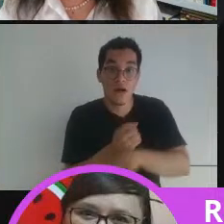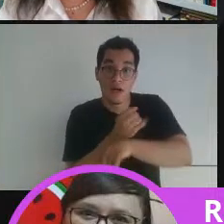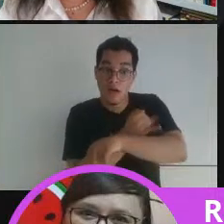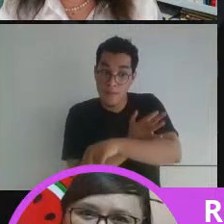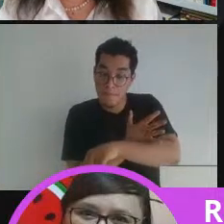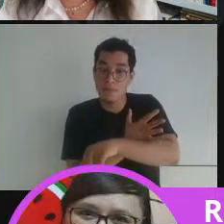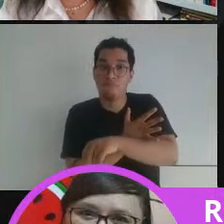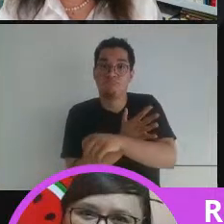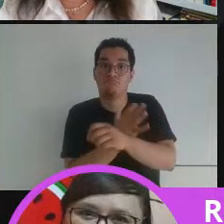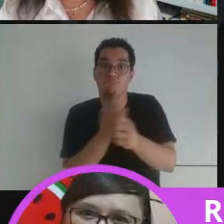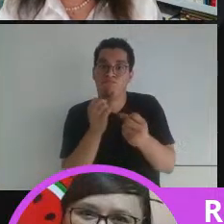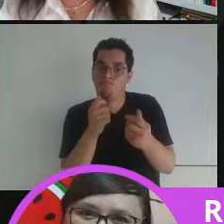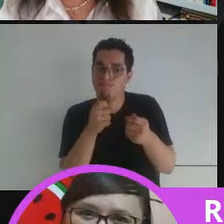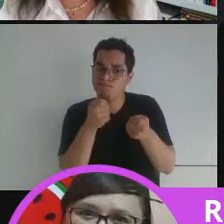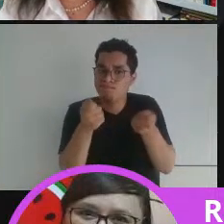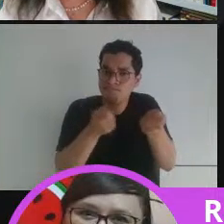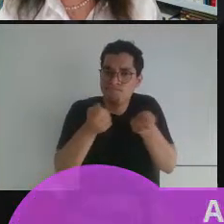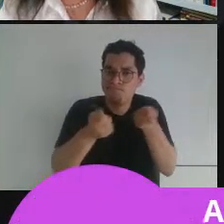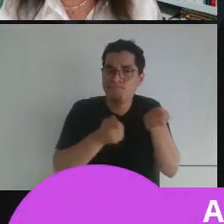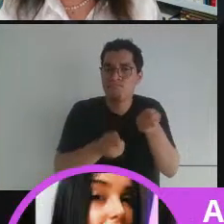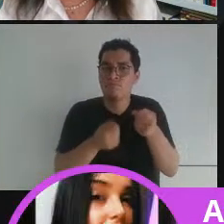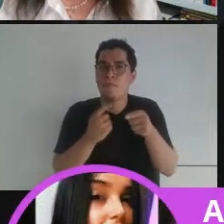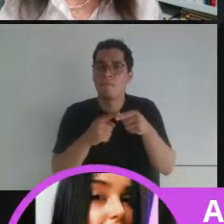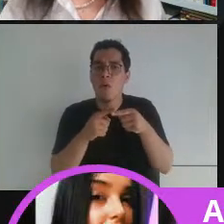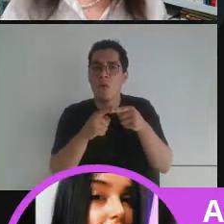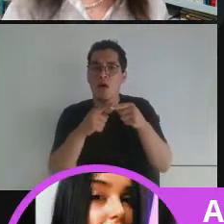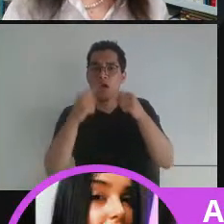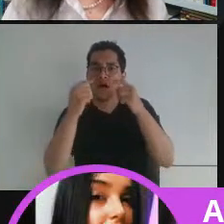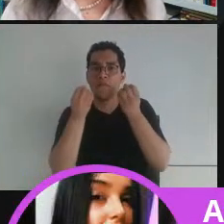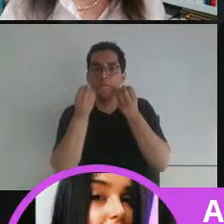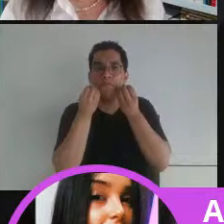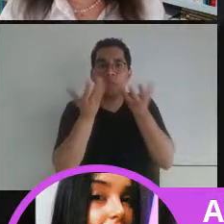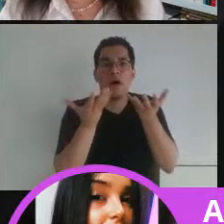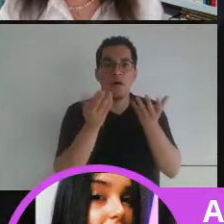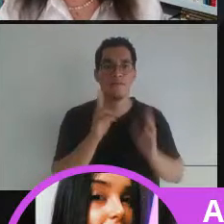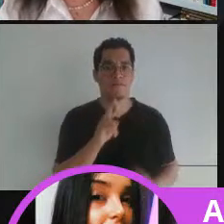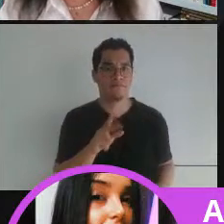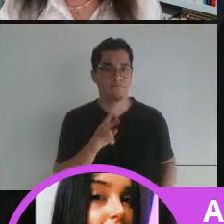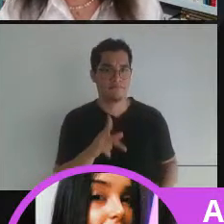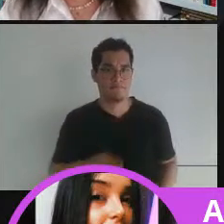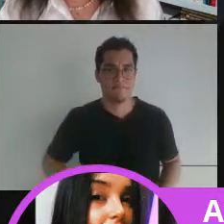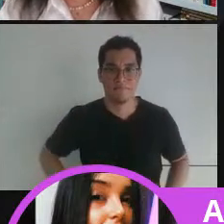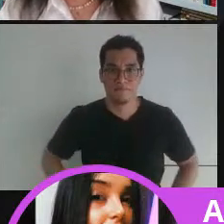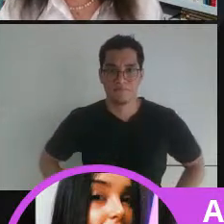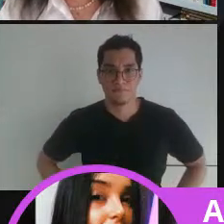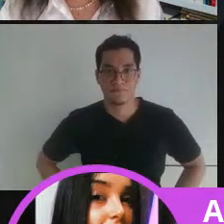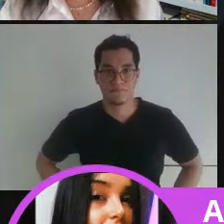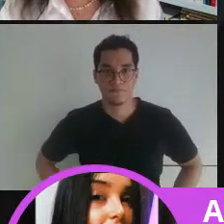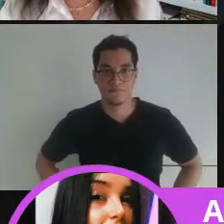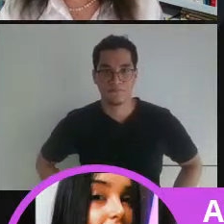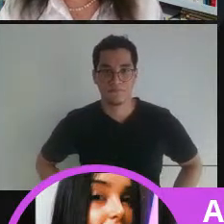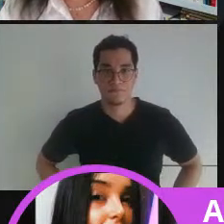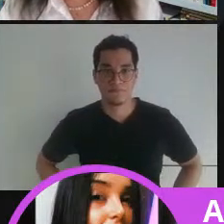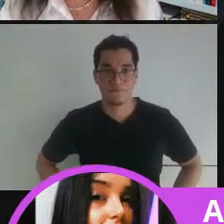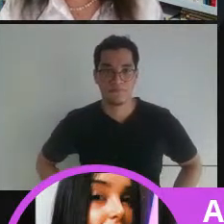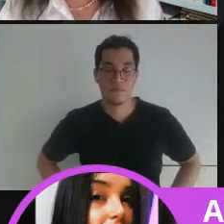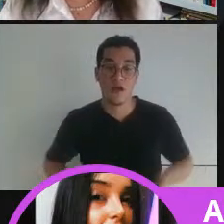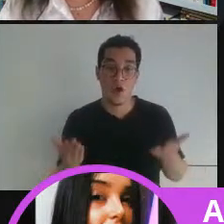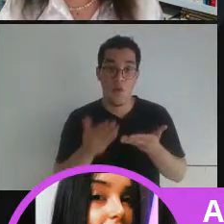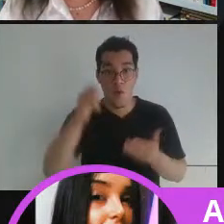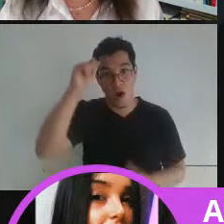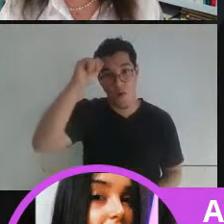haveria preservação das faces. E aqui eu evoco Goffman, trabalhos de 1969